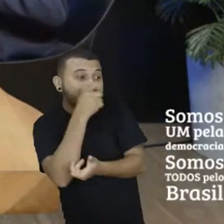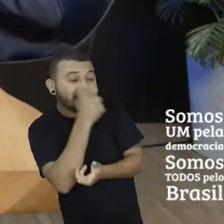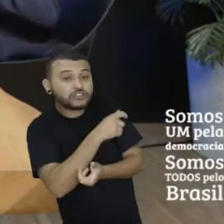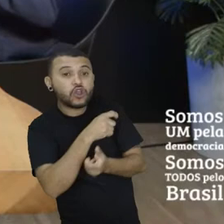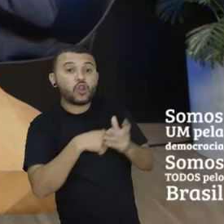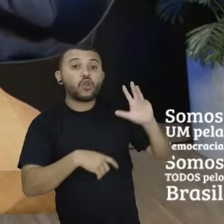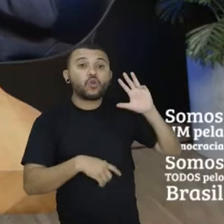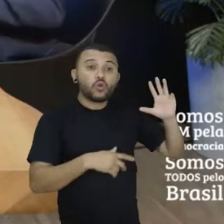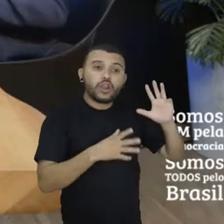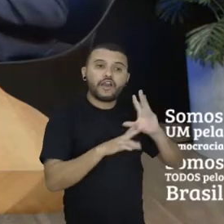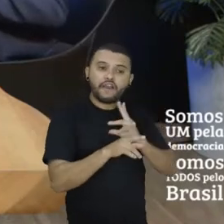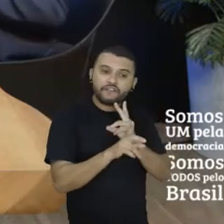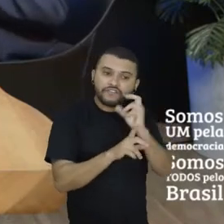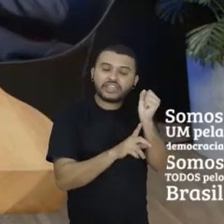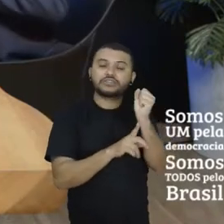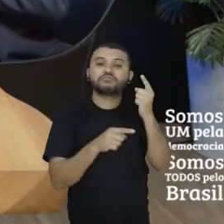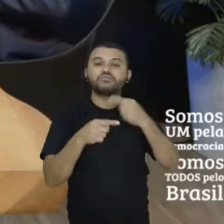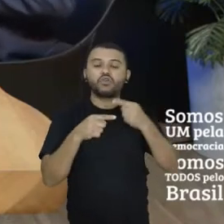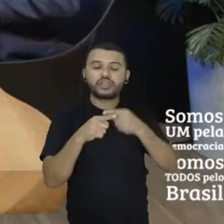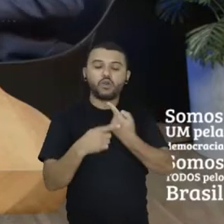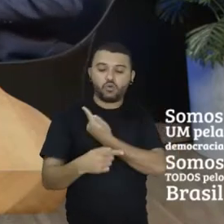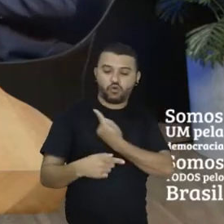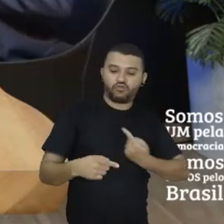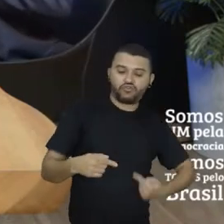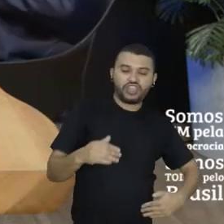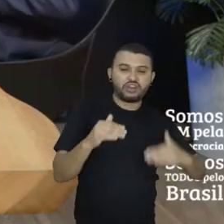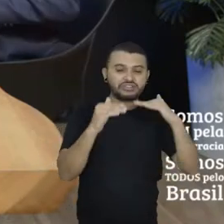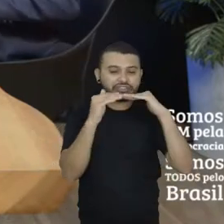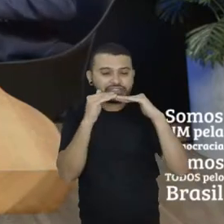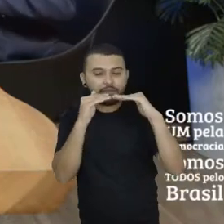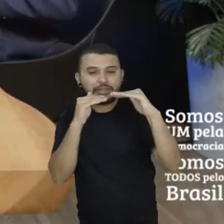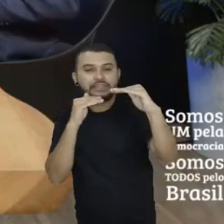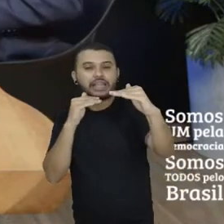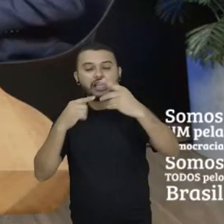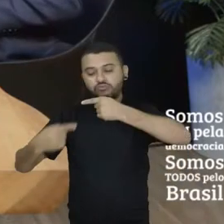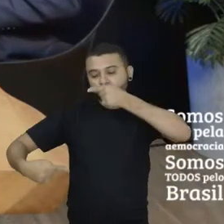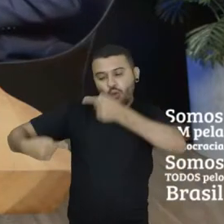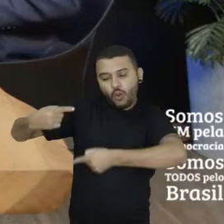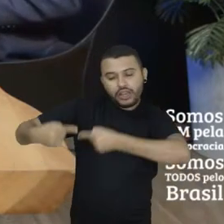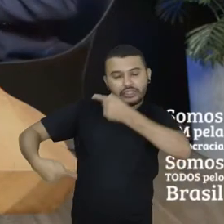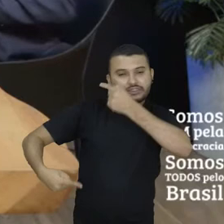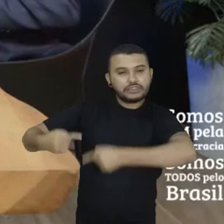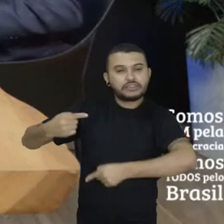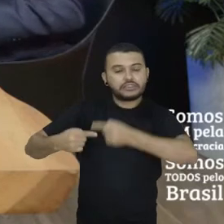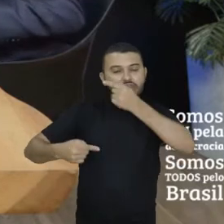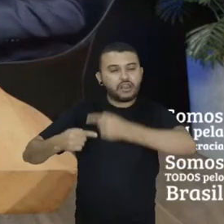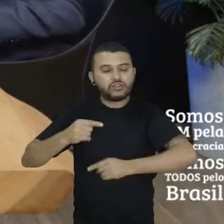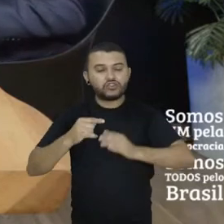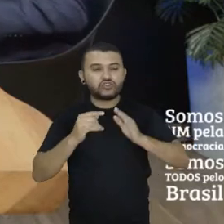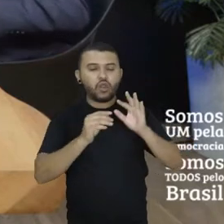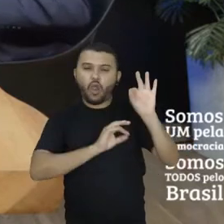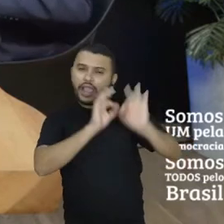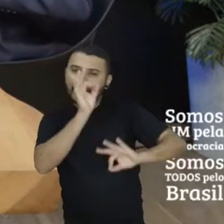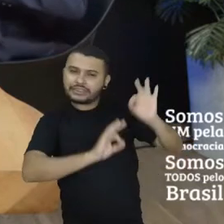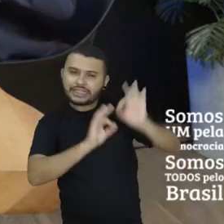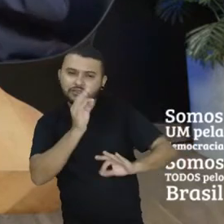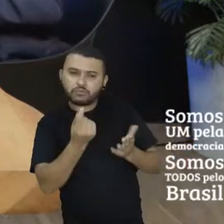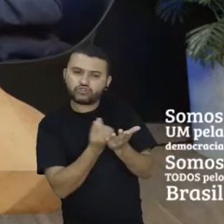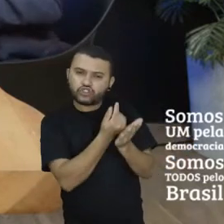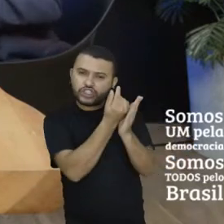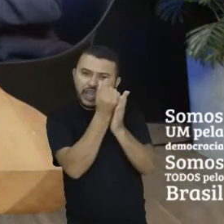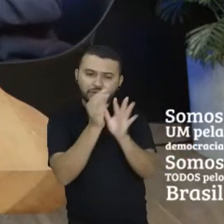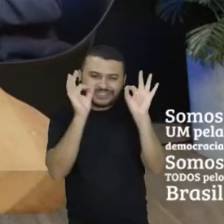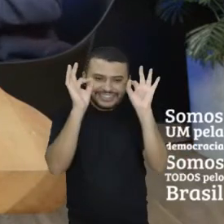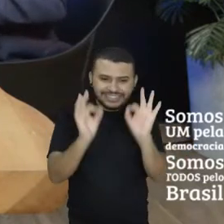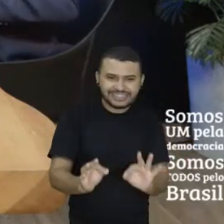tiver um governo com estabilidade política, sem briga, com reforma tributária, simplificação tributária,